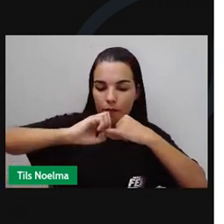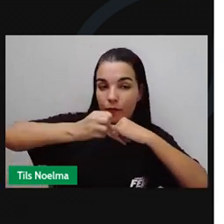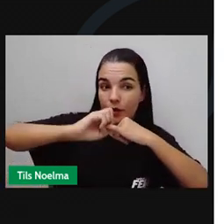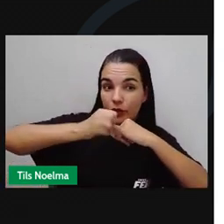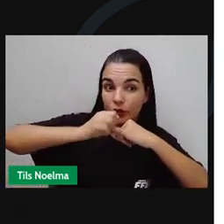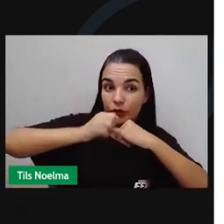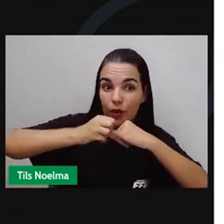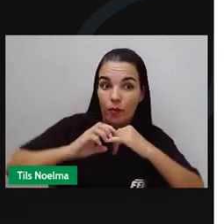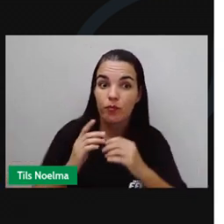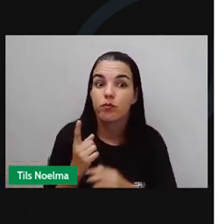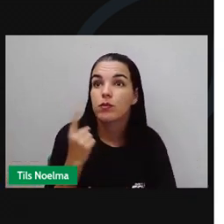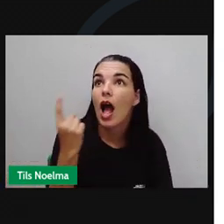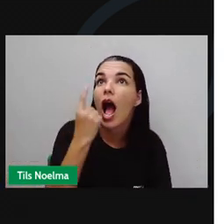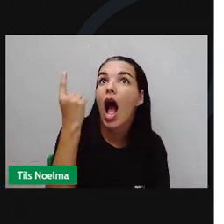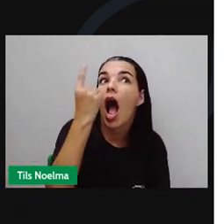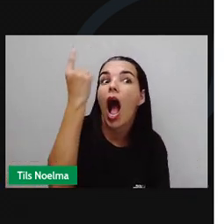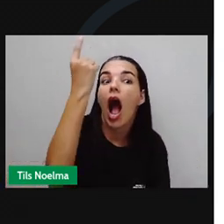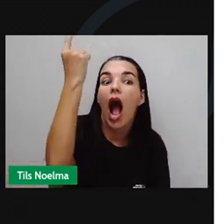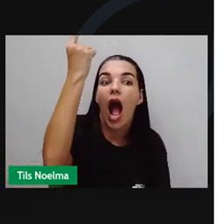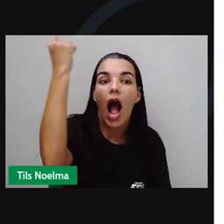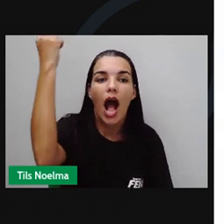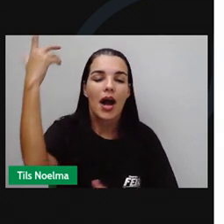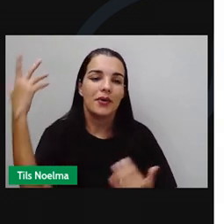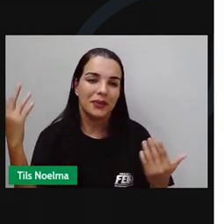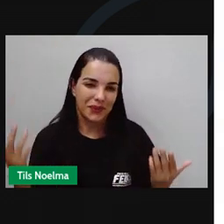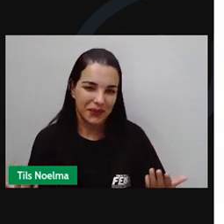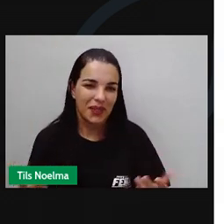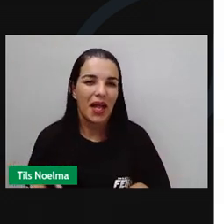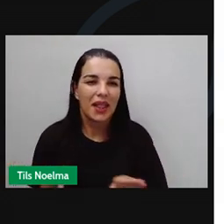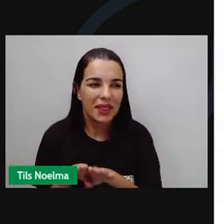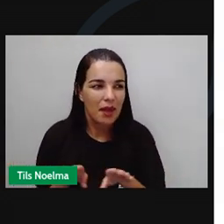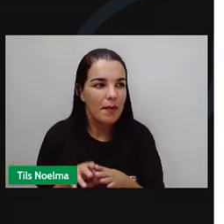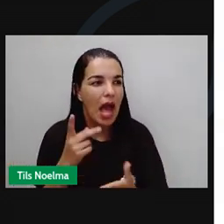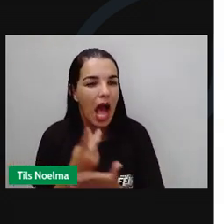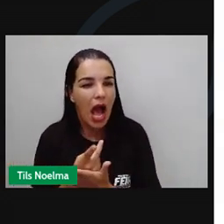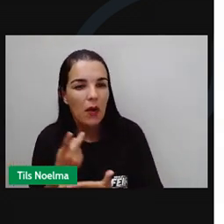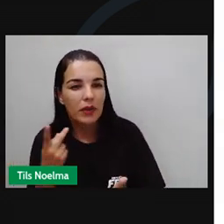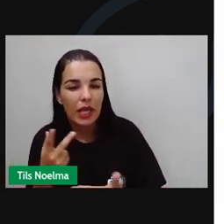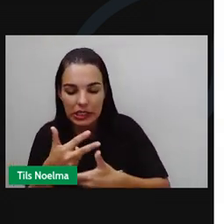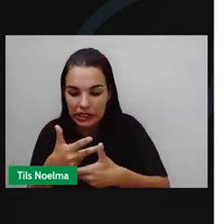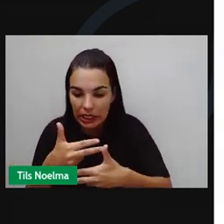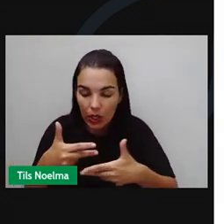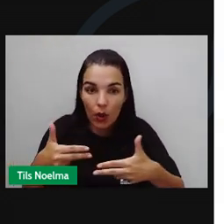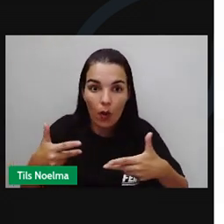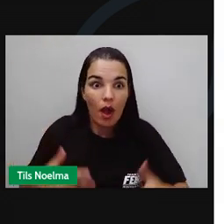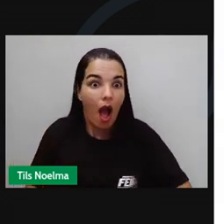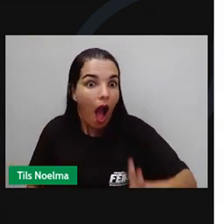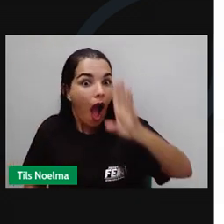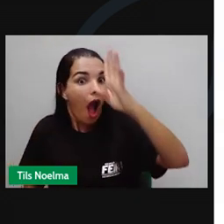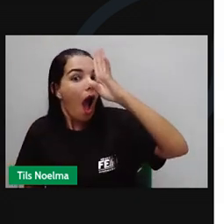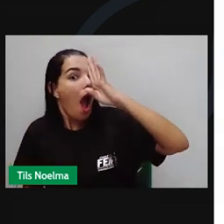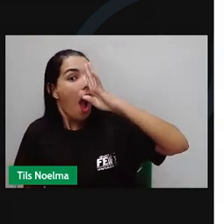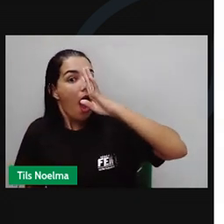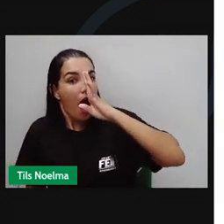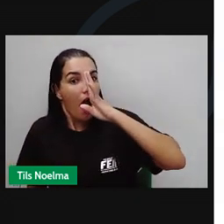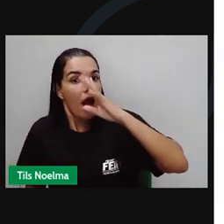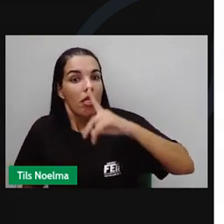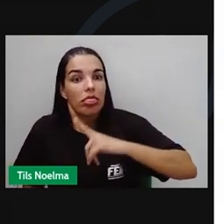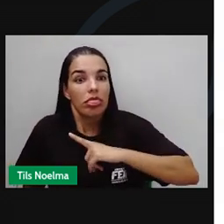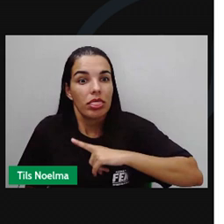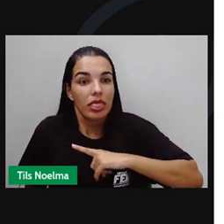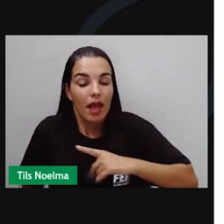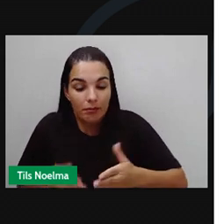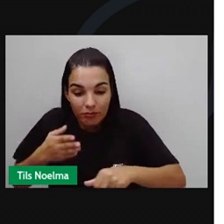nuvens. Além disso, acontecem os fatos extraordinários que permitem a entrada